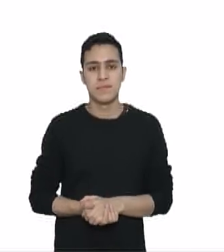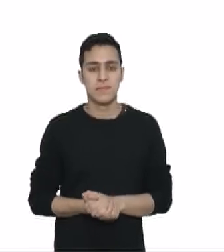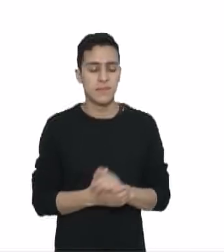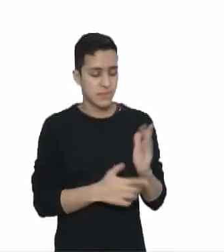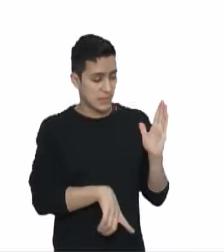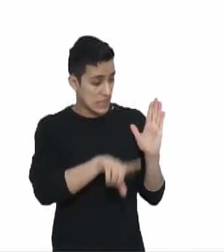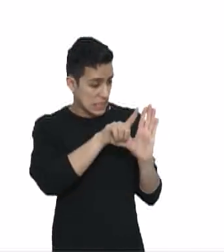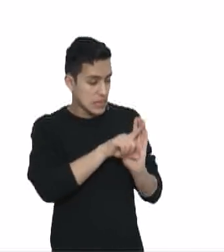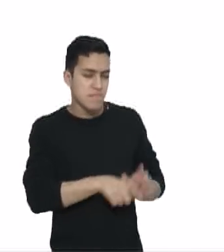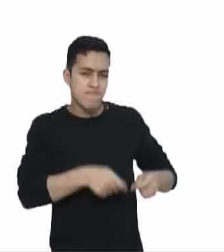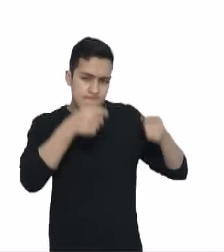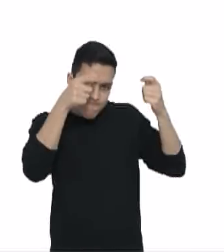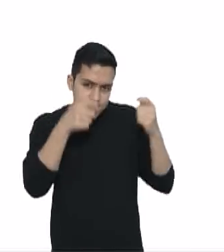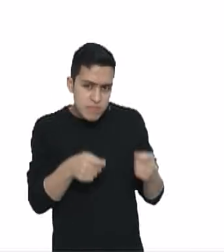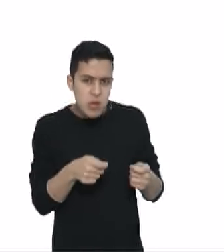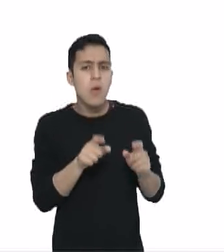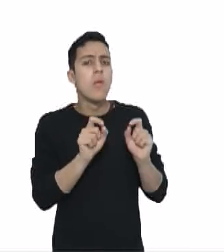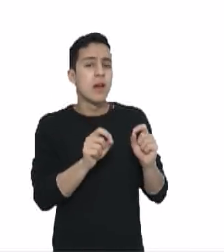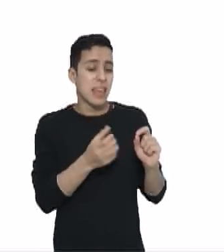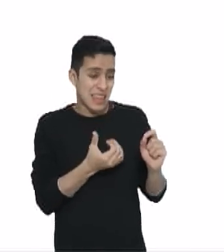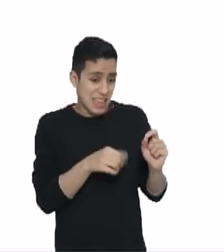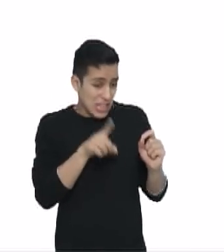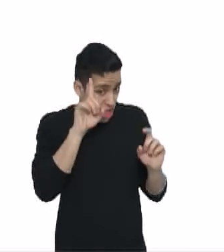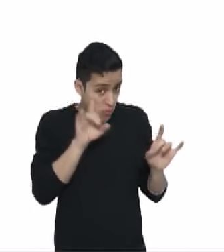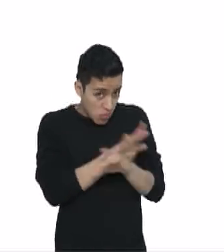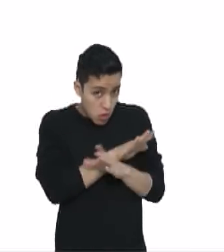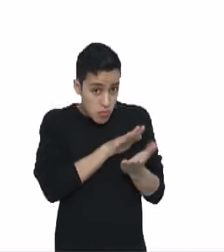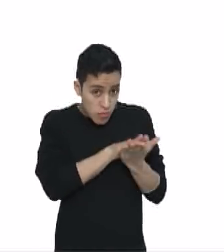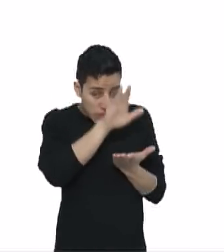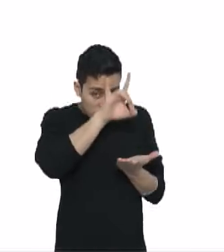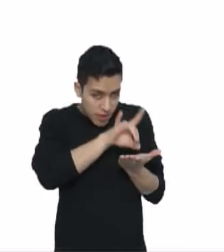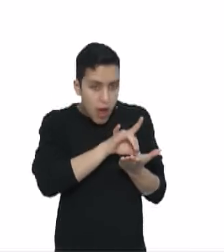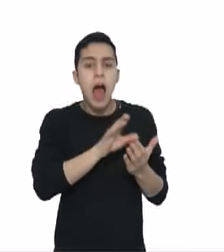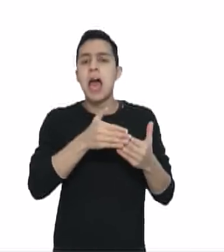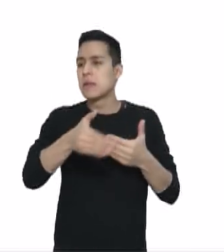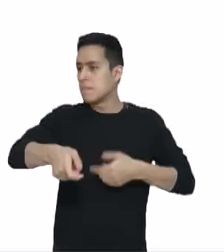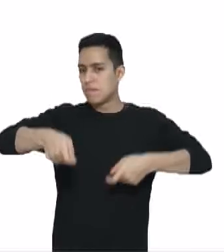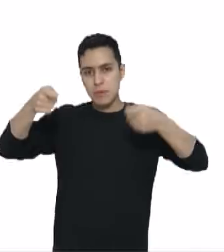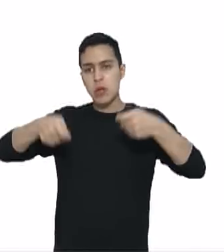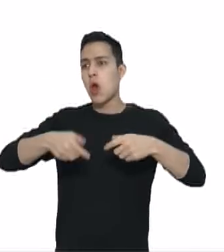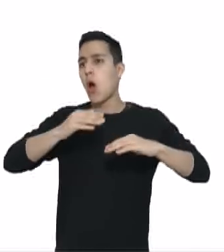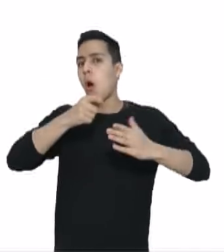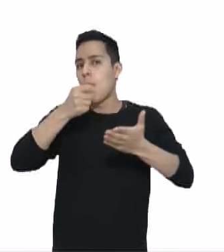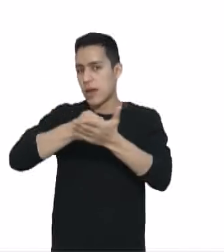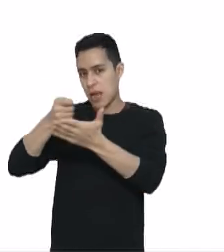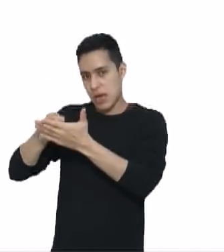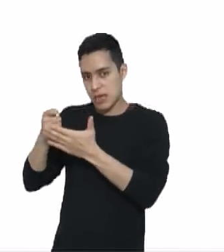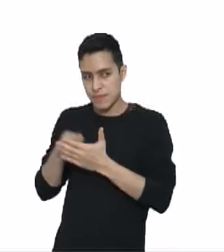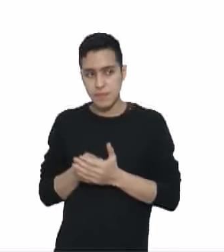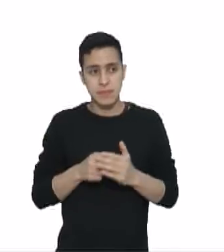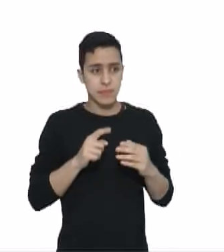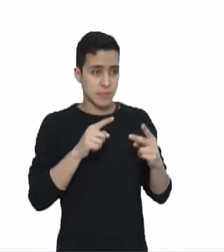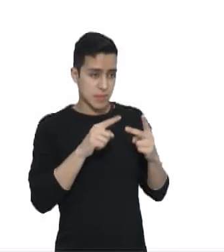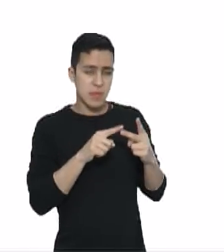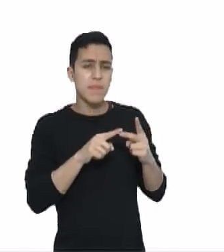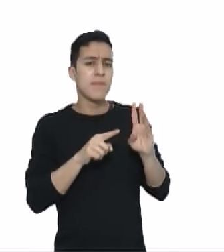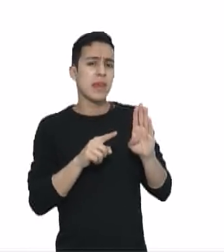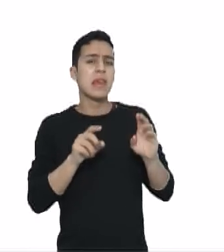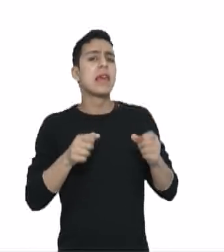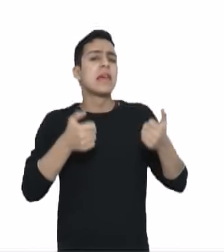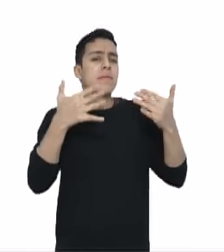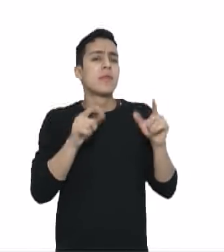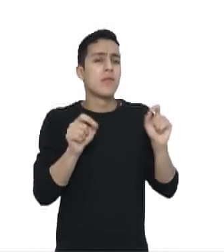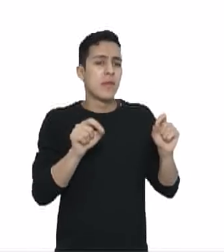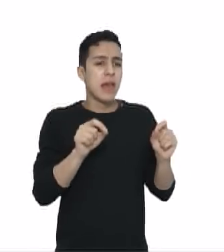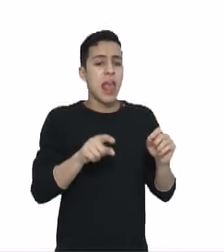A lei entrou em vigor após 60 dias da publicação oficial. Letra B. São citadas a independência e a